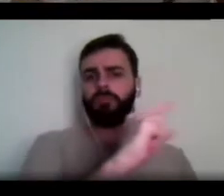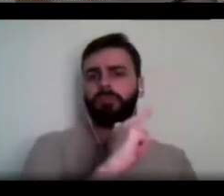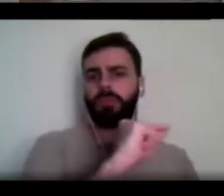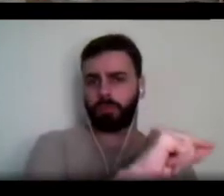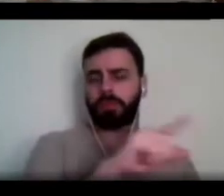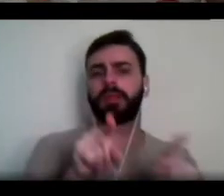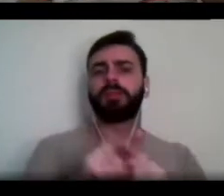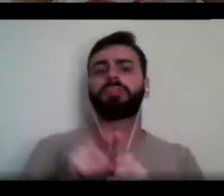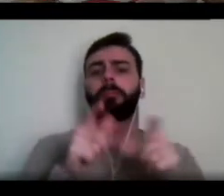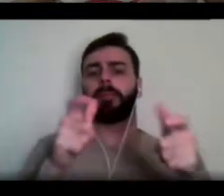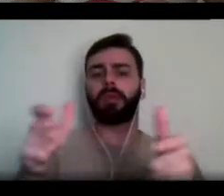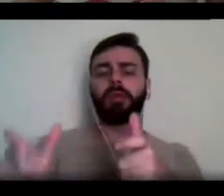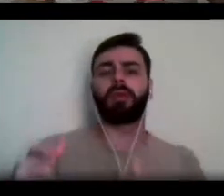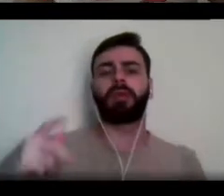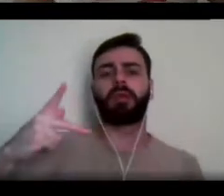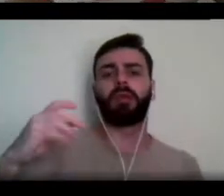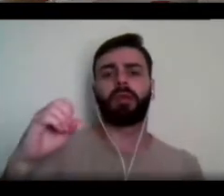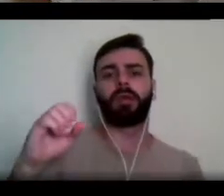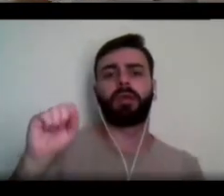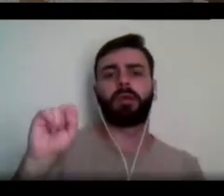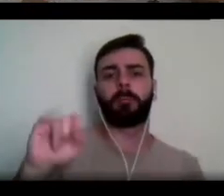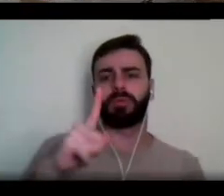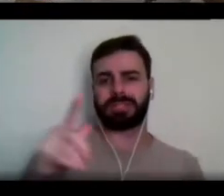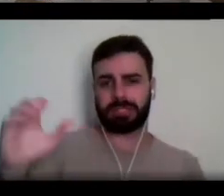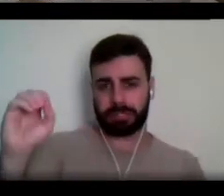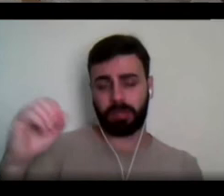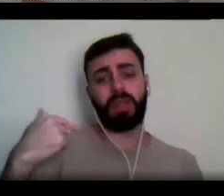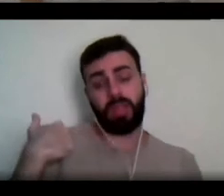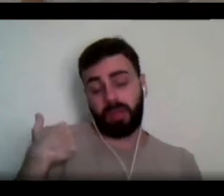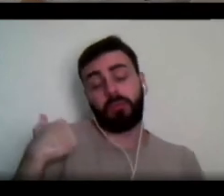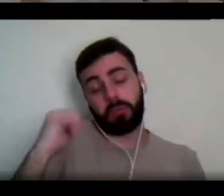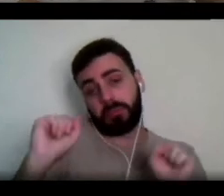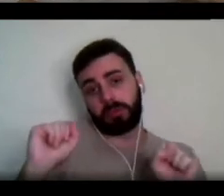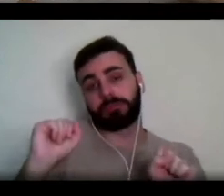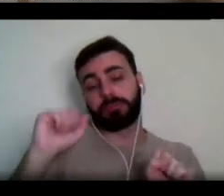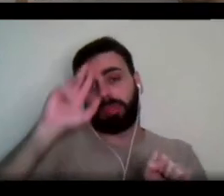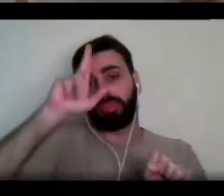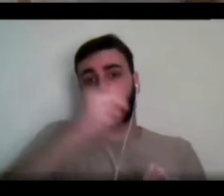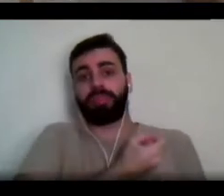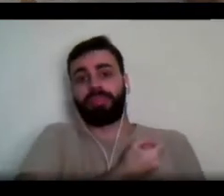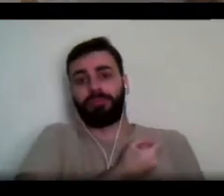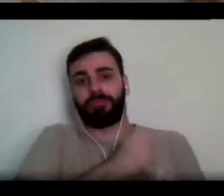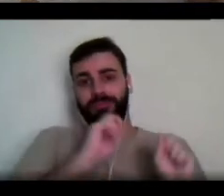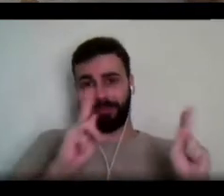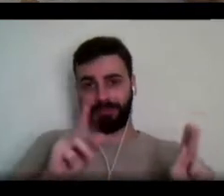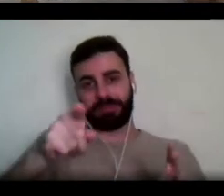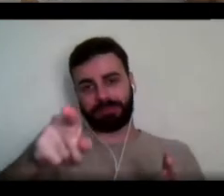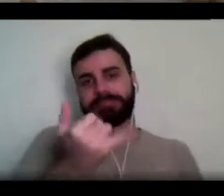O máximo que vai acontecer é eu errar a conta, tá? Mas vocês vão me perdoar. Vamos lá.